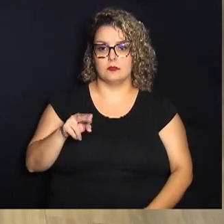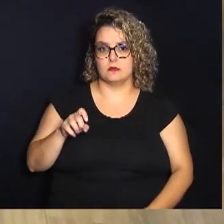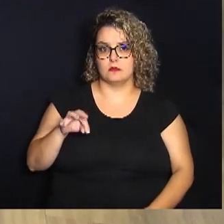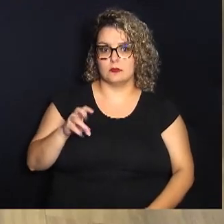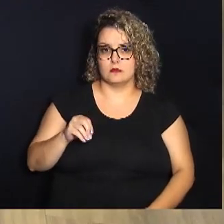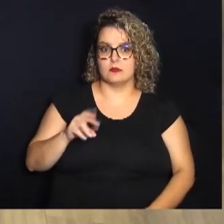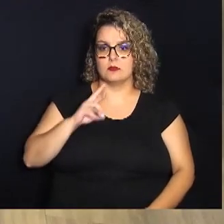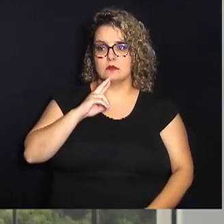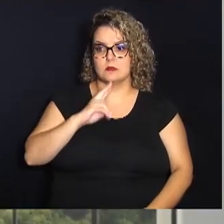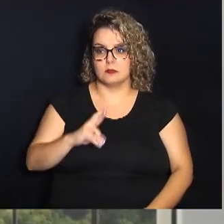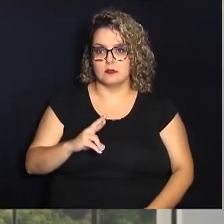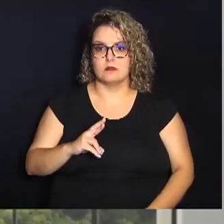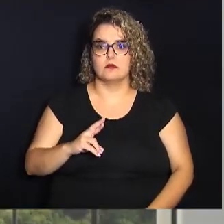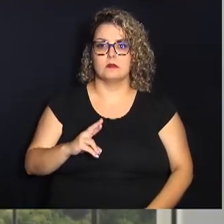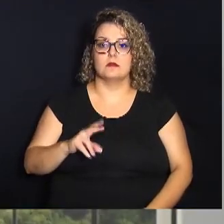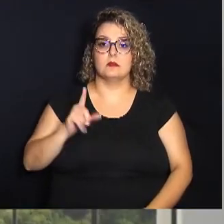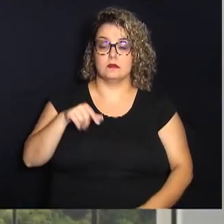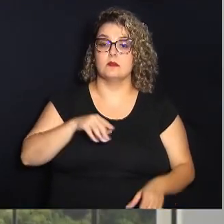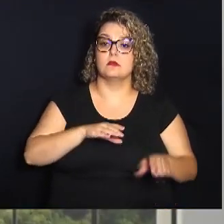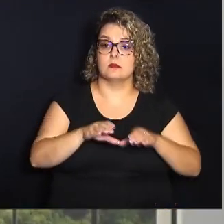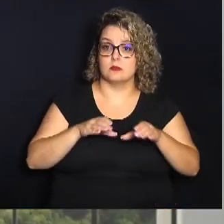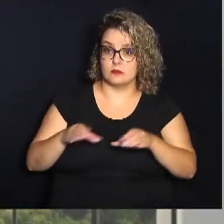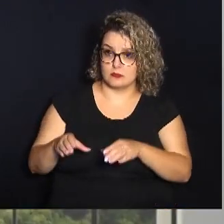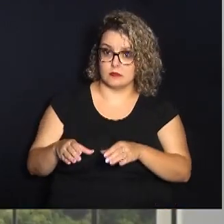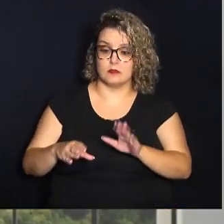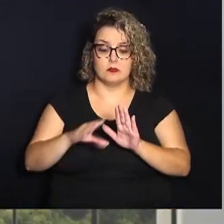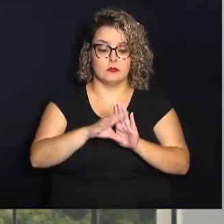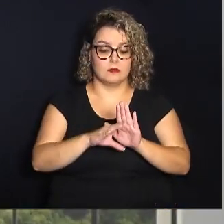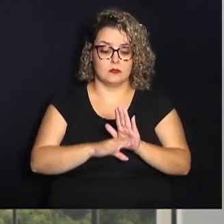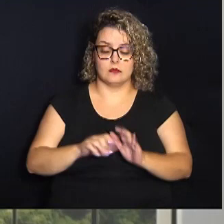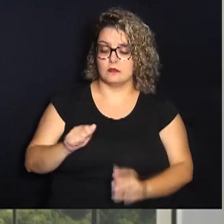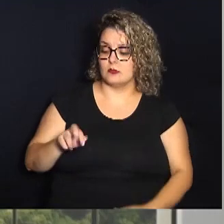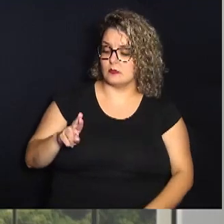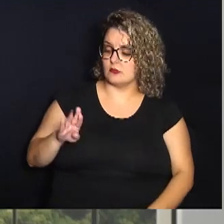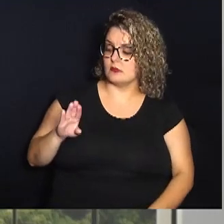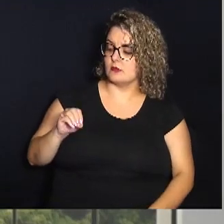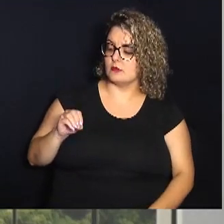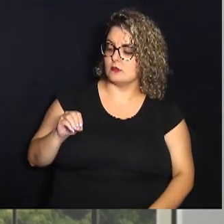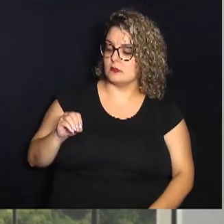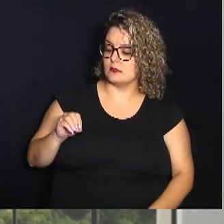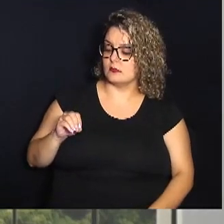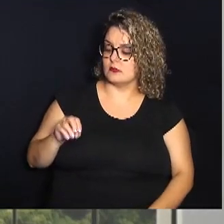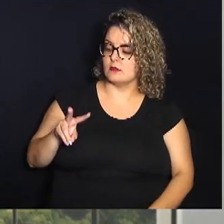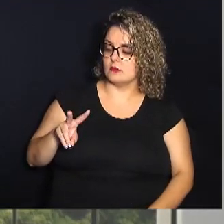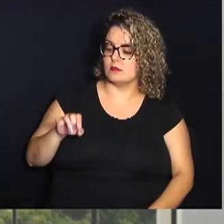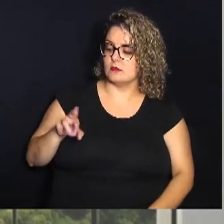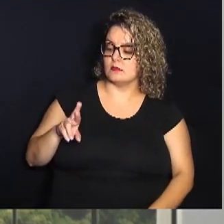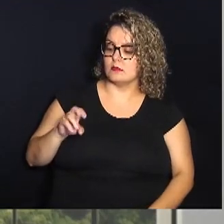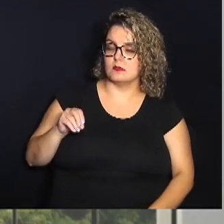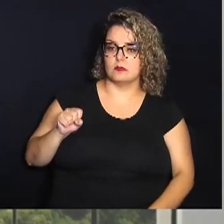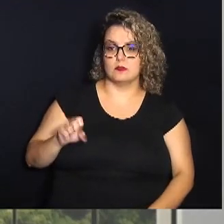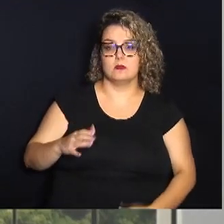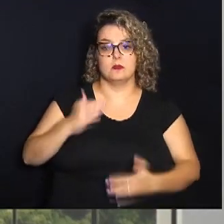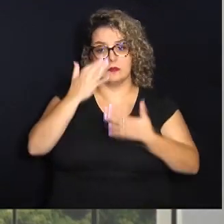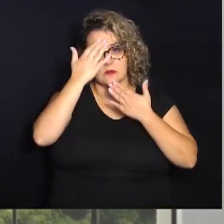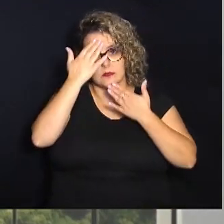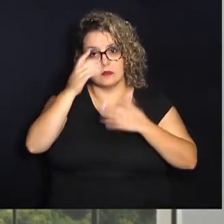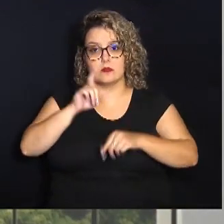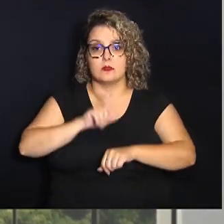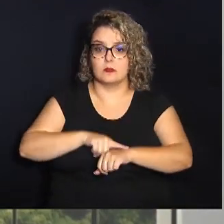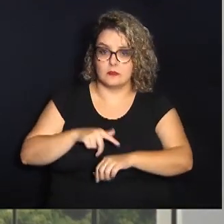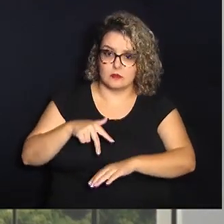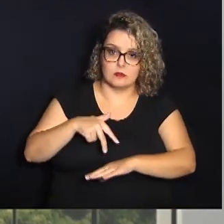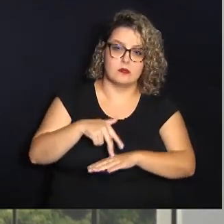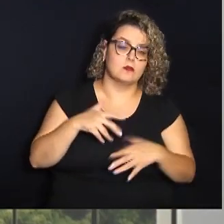responder, Fausto Marinho Neto, que é coordenador do programa de Arboviroses de Campinas. Também agradeço a disponibilidade do seu tempo, ter